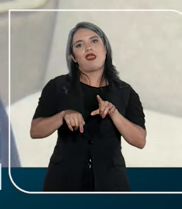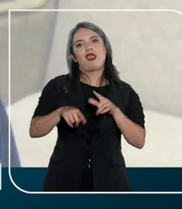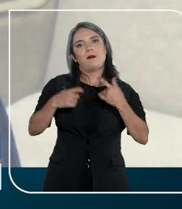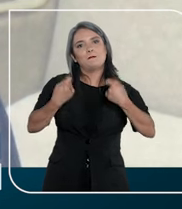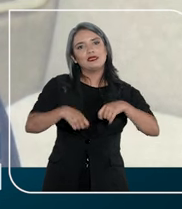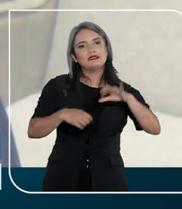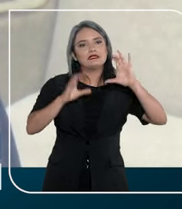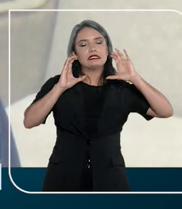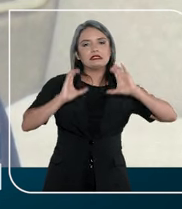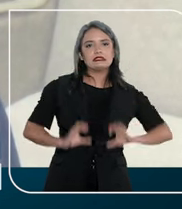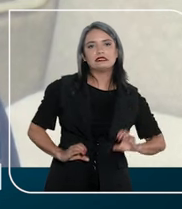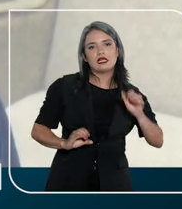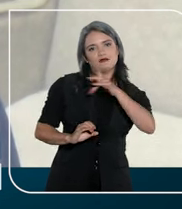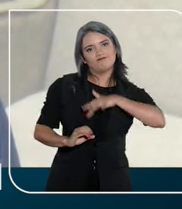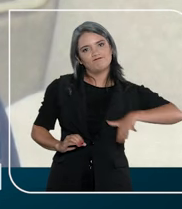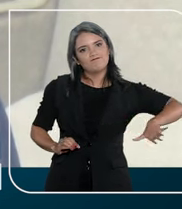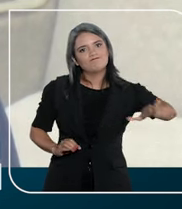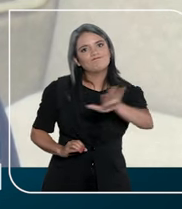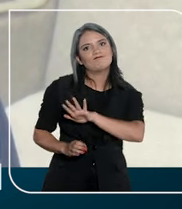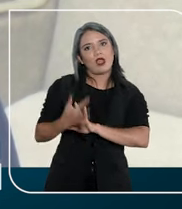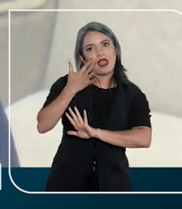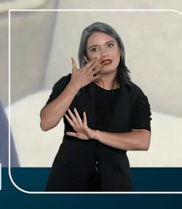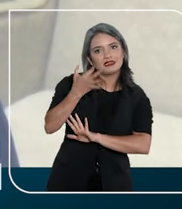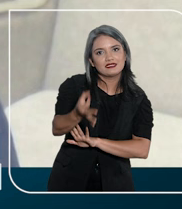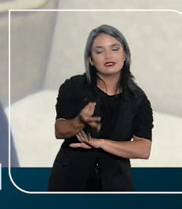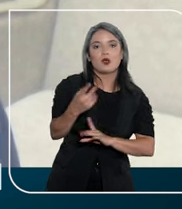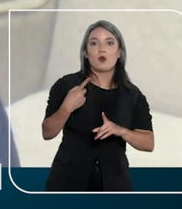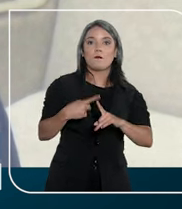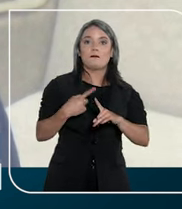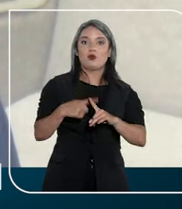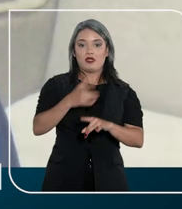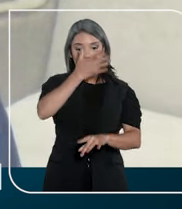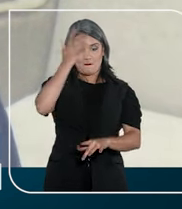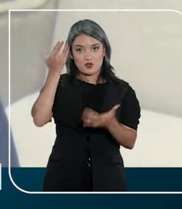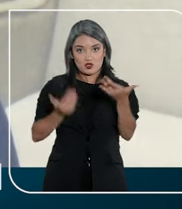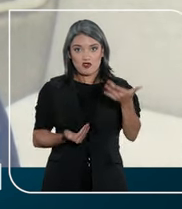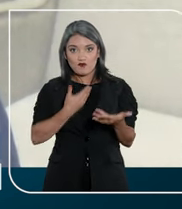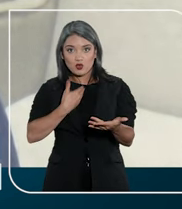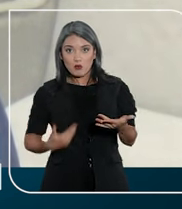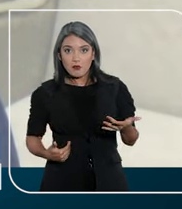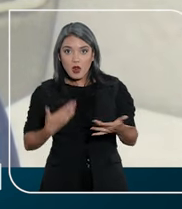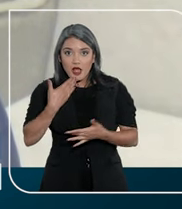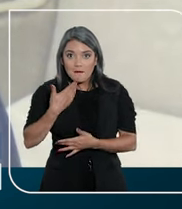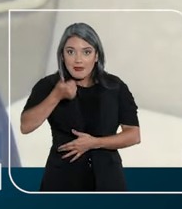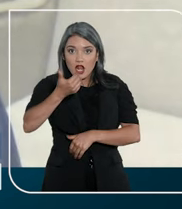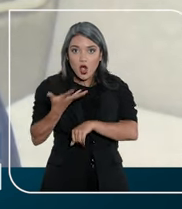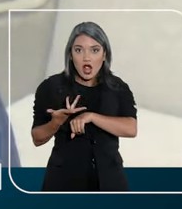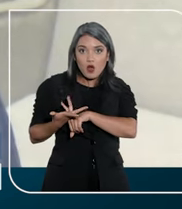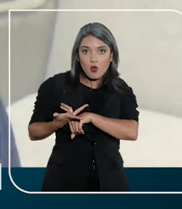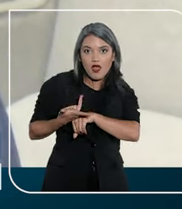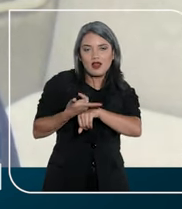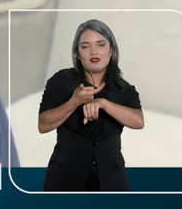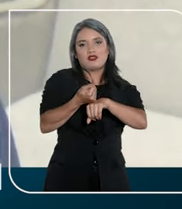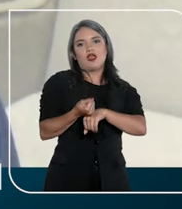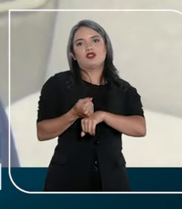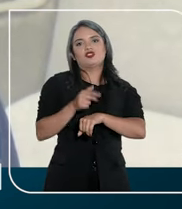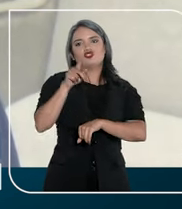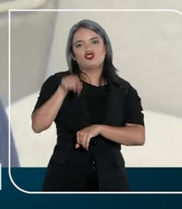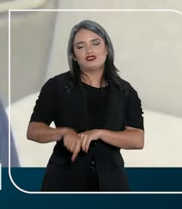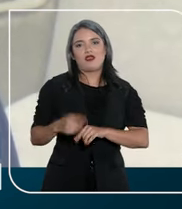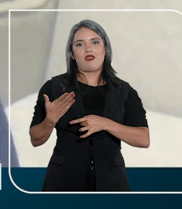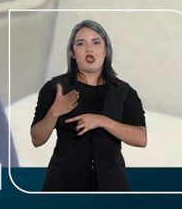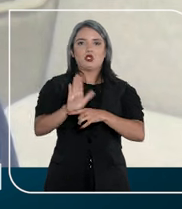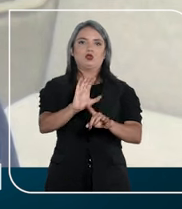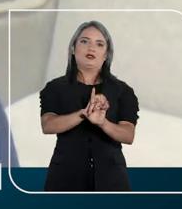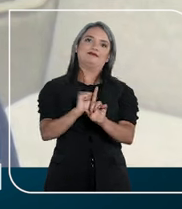dos cidadãos brasileiros, porque quanto melhor qualificado o servidor, o serviço público, melhor será